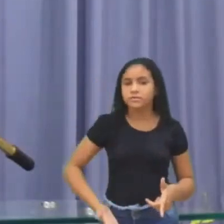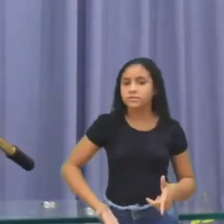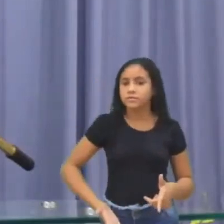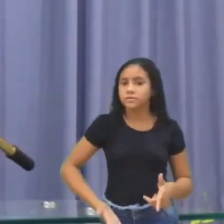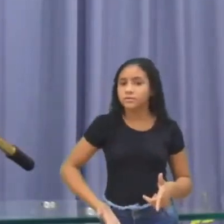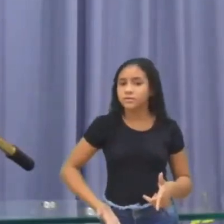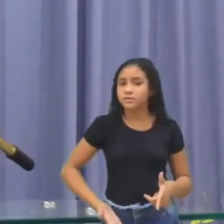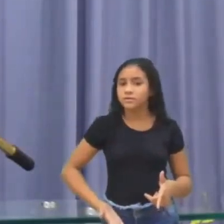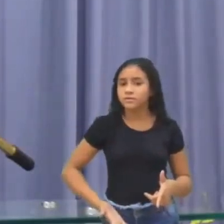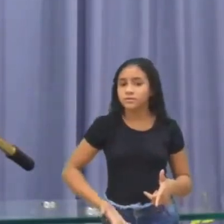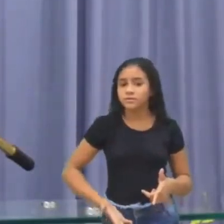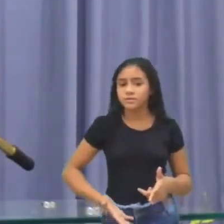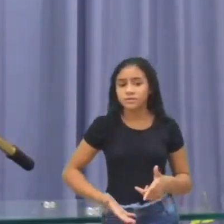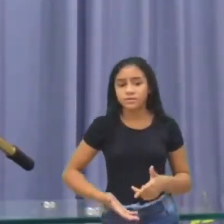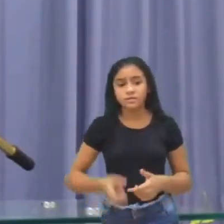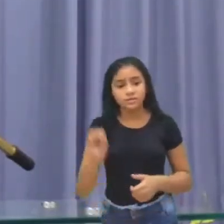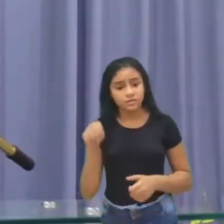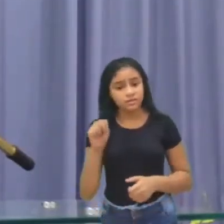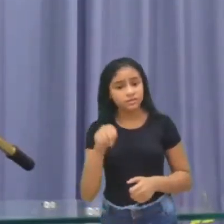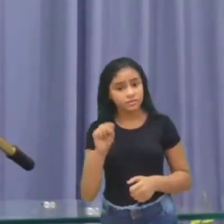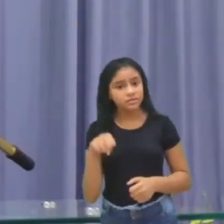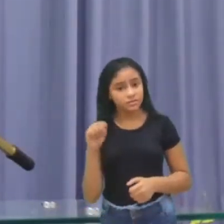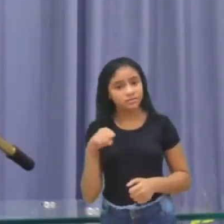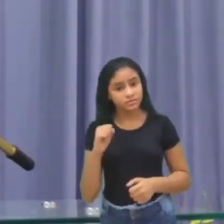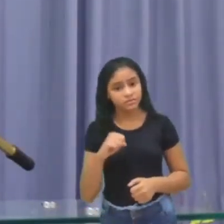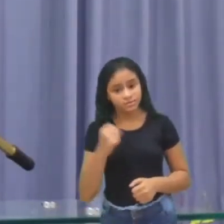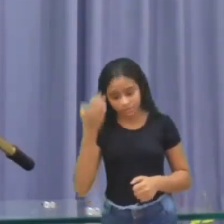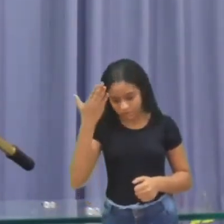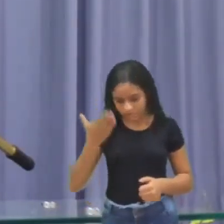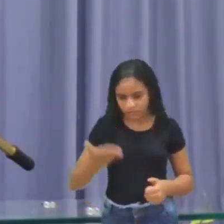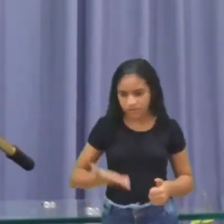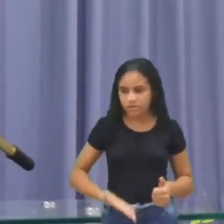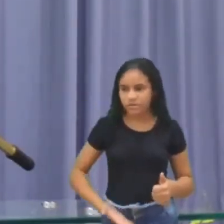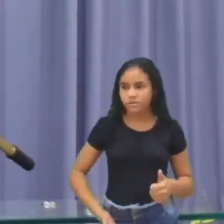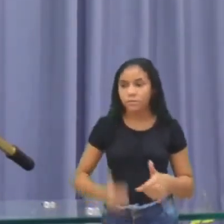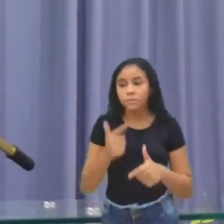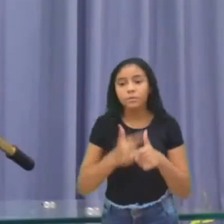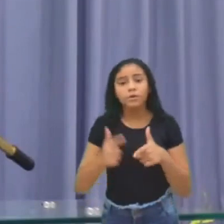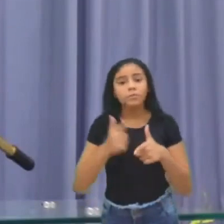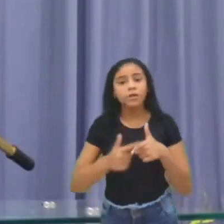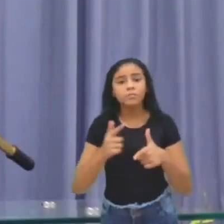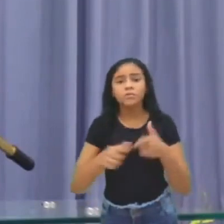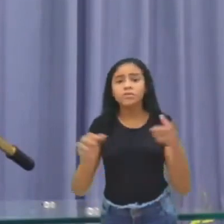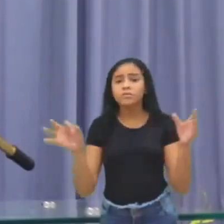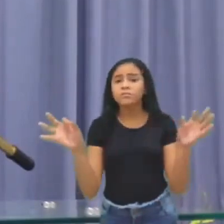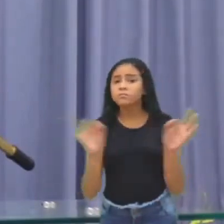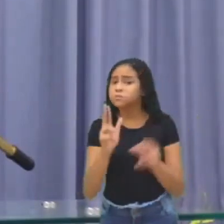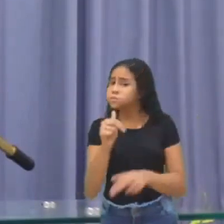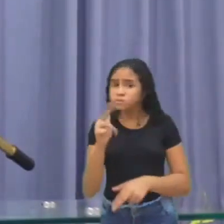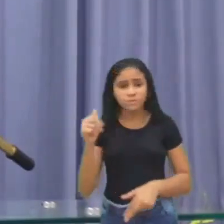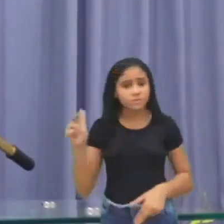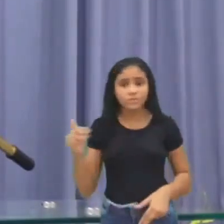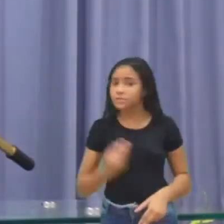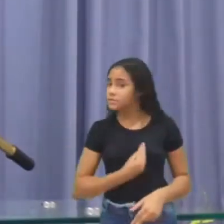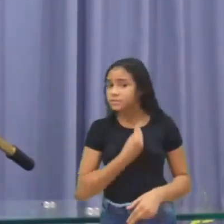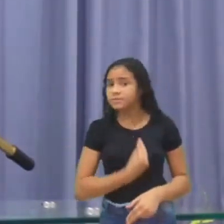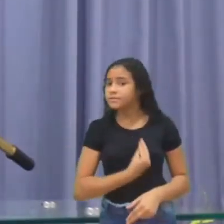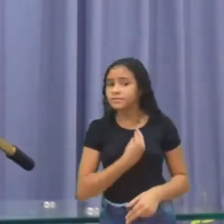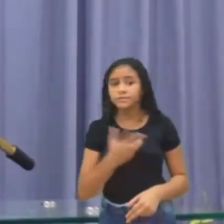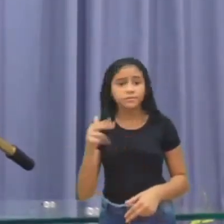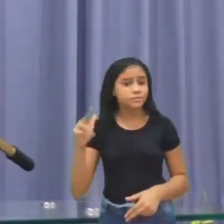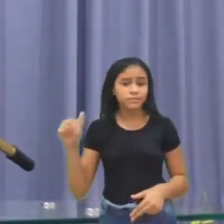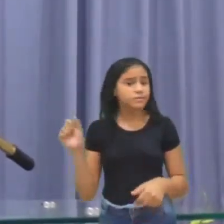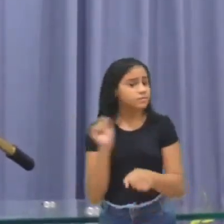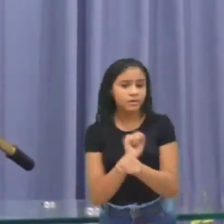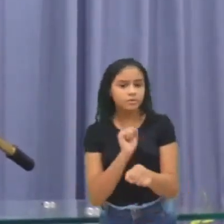situação inusitada? Sim, estamos. Nós estamos diante de uma situação que nunca vivemos e que nunca esperamos?